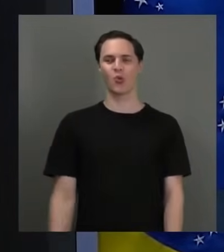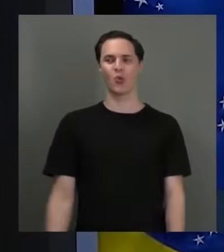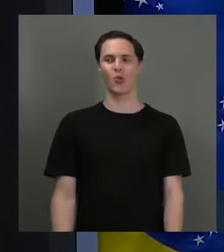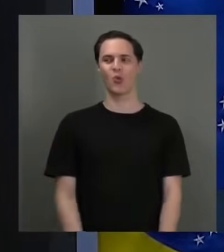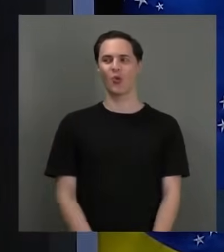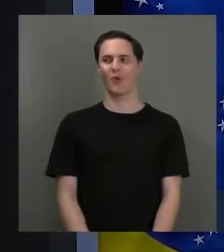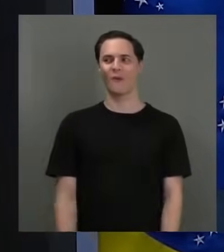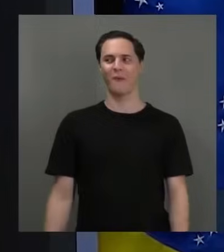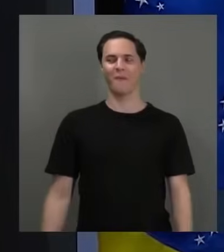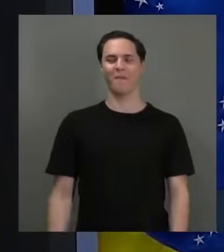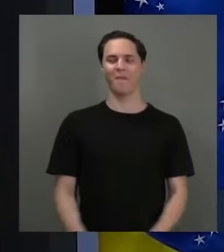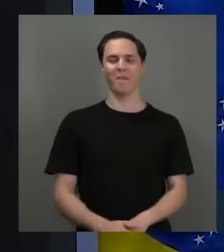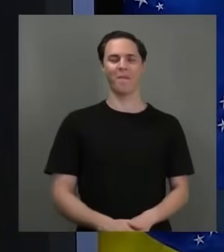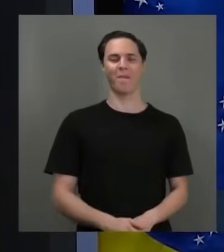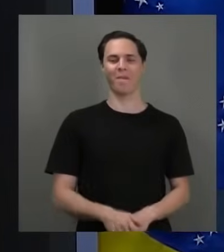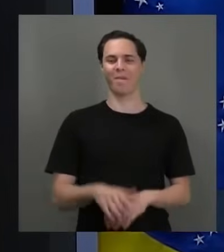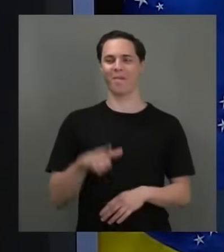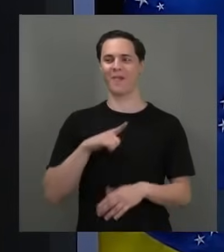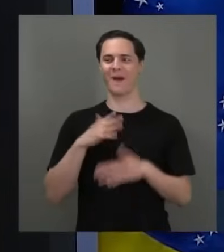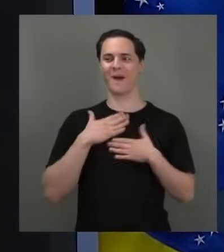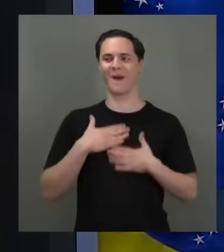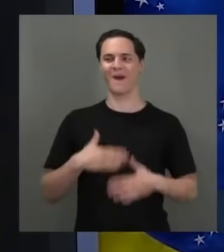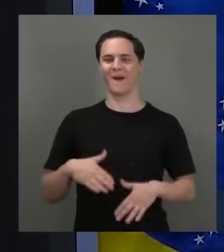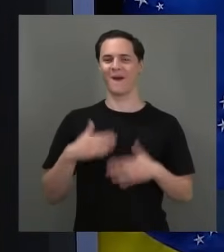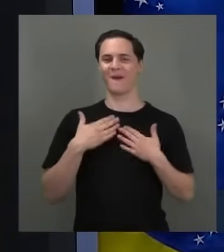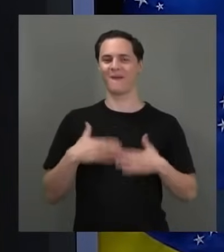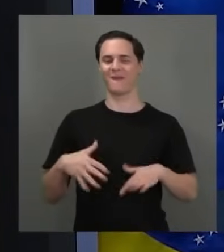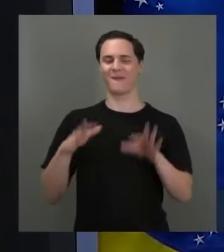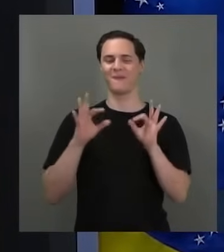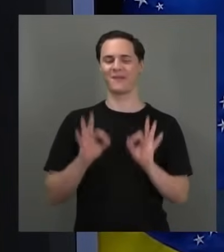tributária, calma e precisão nos resultados.